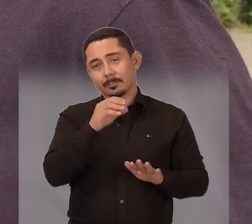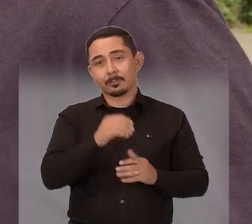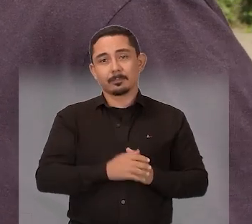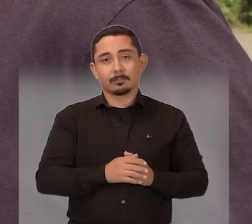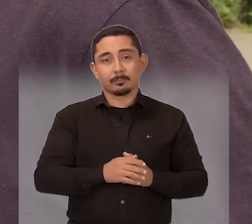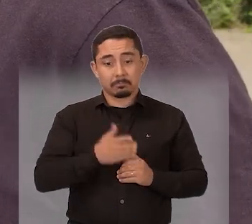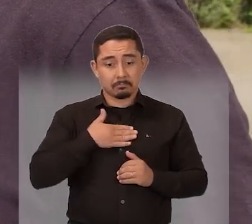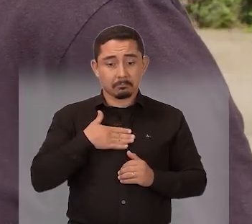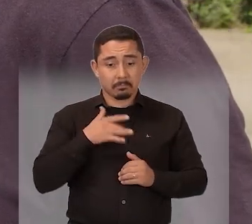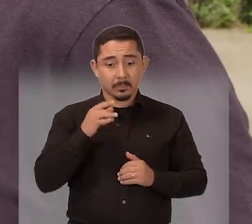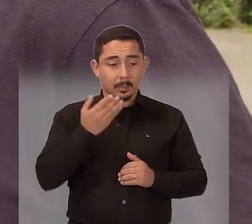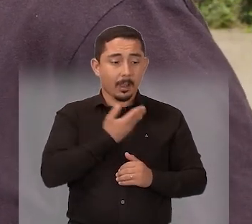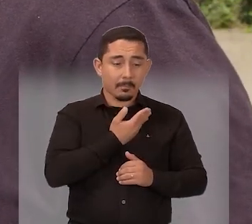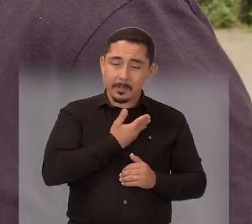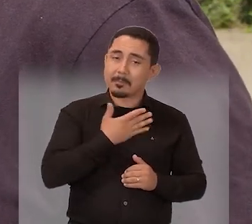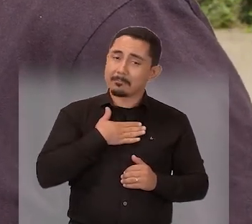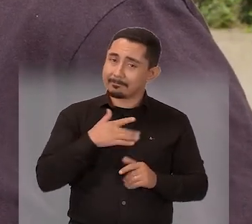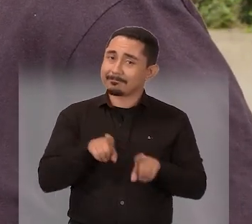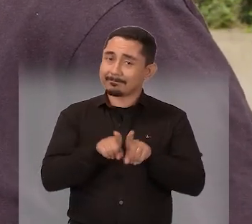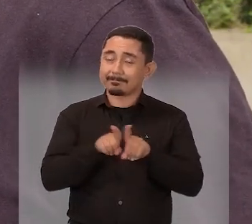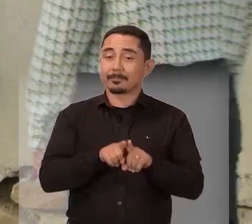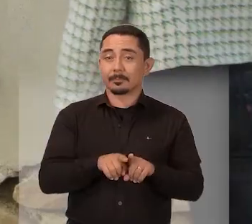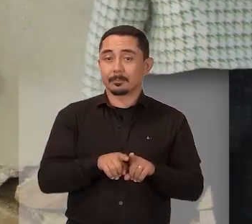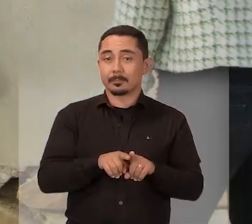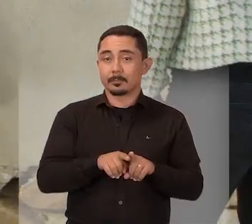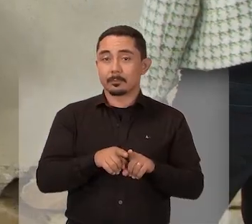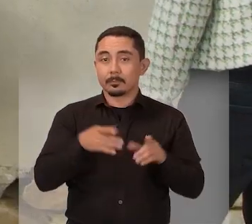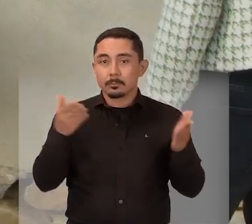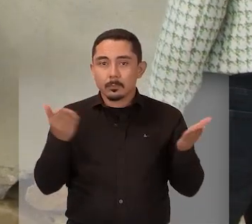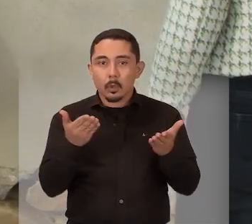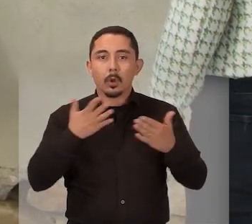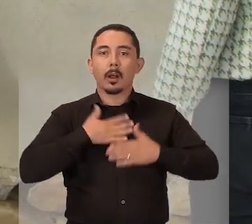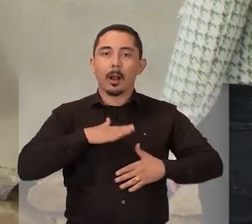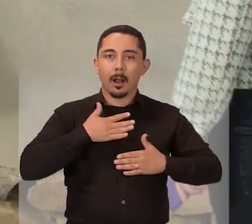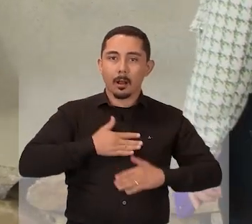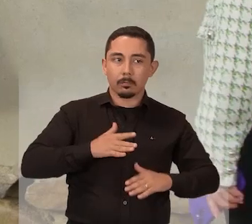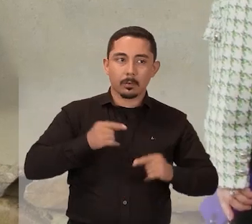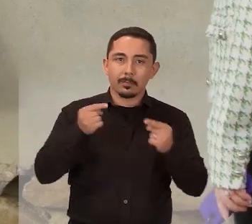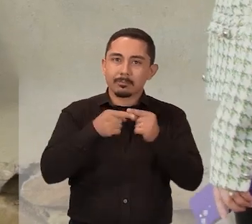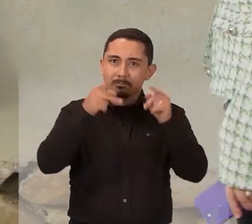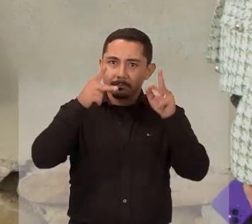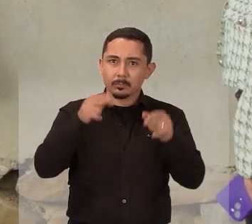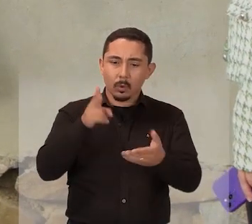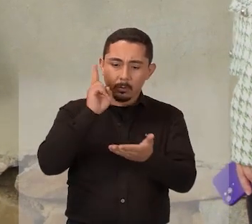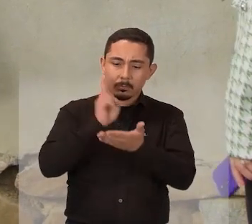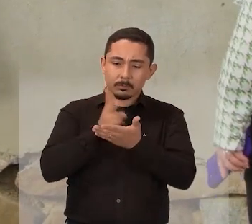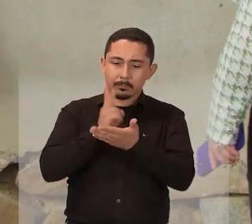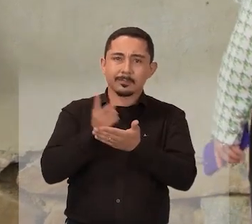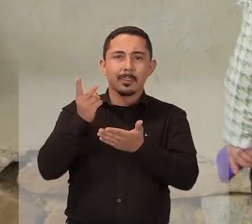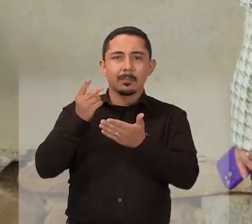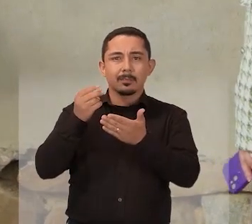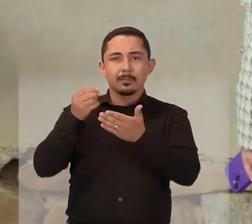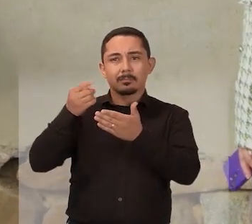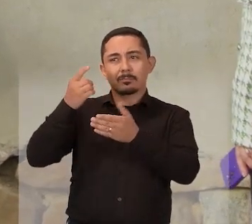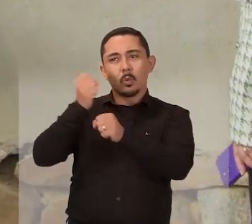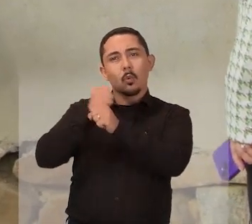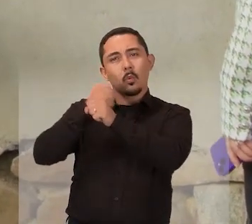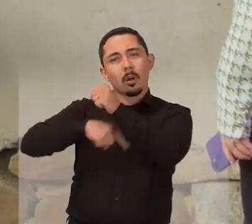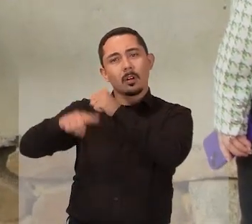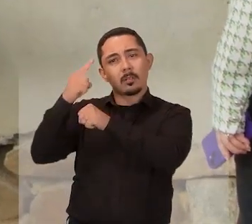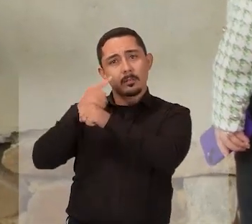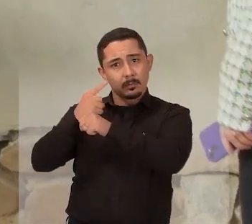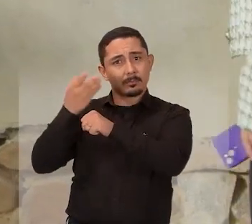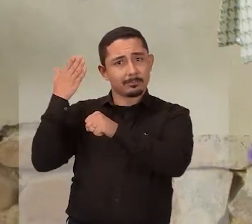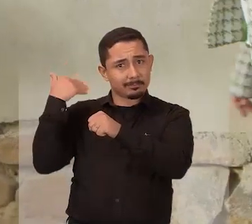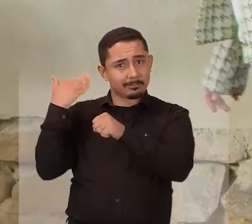para mim, já é uma grande alegria. Para mim e para todos os nossos amigos, né? A tranquilidade do hoje não reflete a experiência vivida por seu Manuel